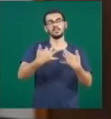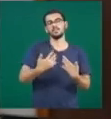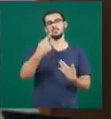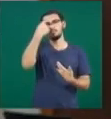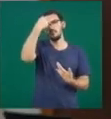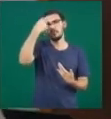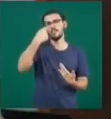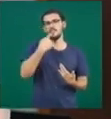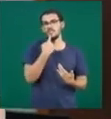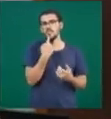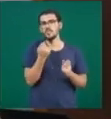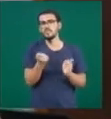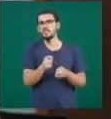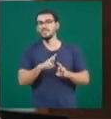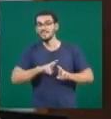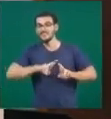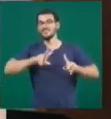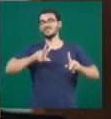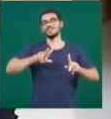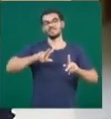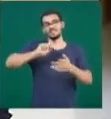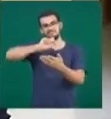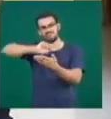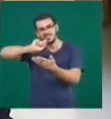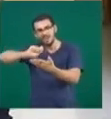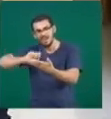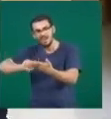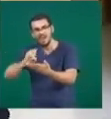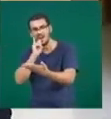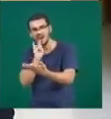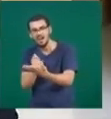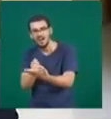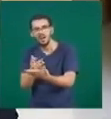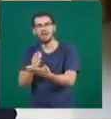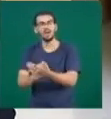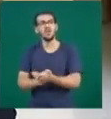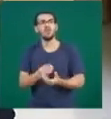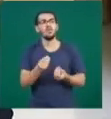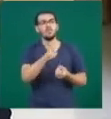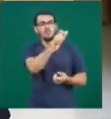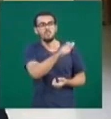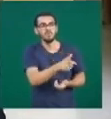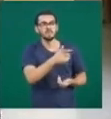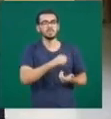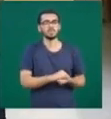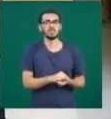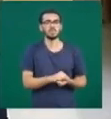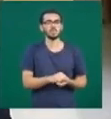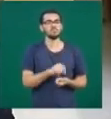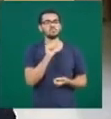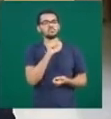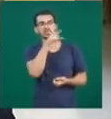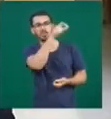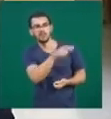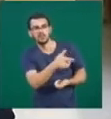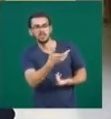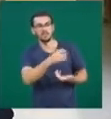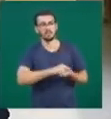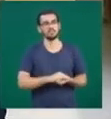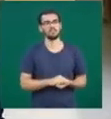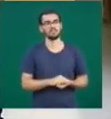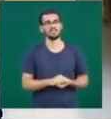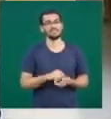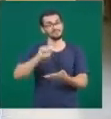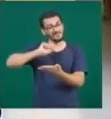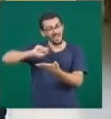forma diferente de contar histórias. Quem é aquela pessoa? Quem é aquele ser humano? Então, para construir um perfil, você precisa